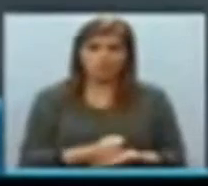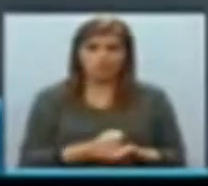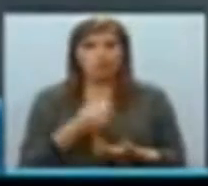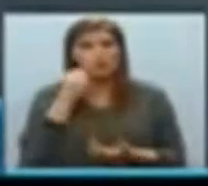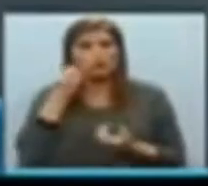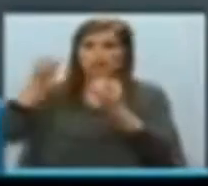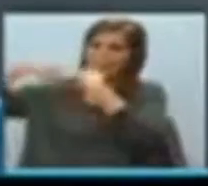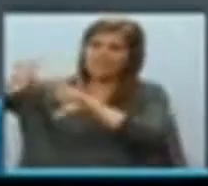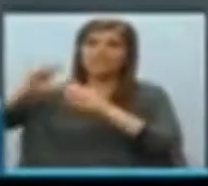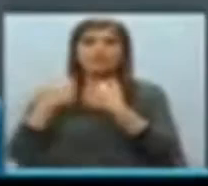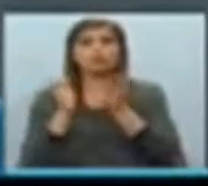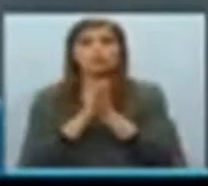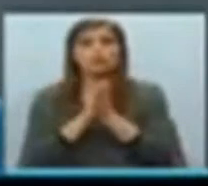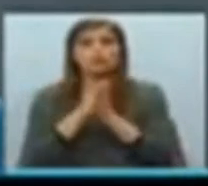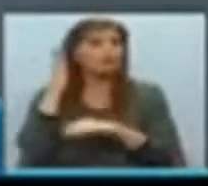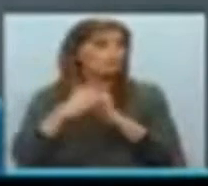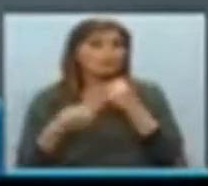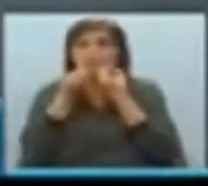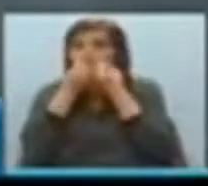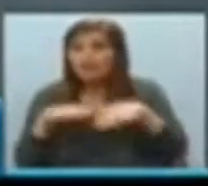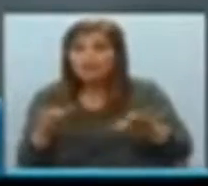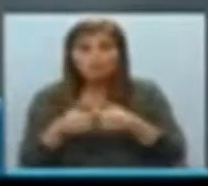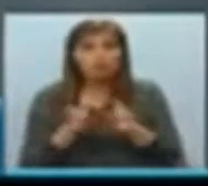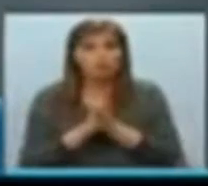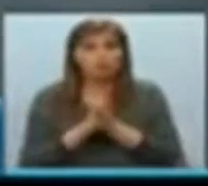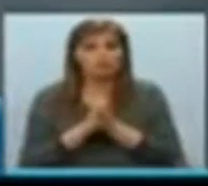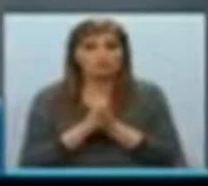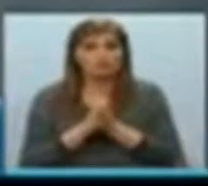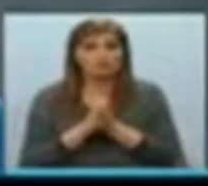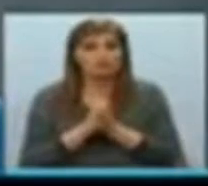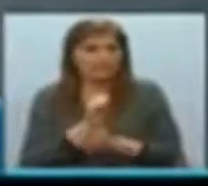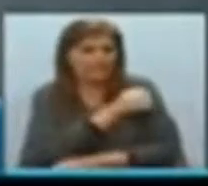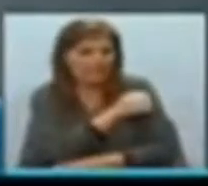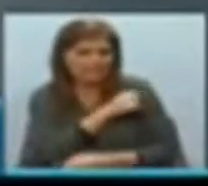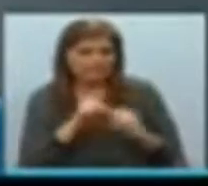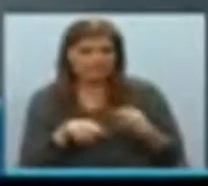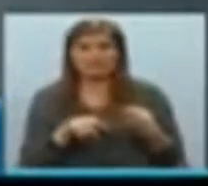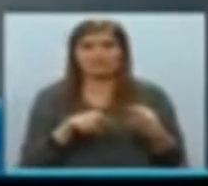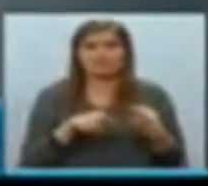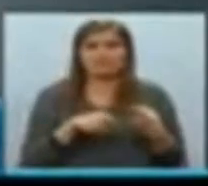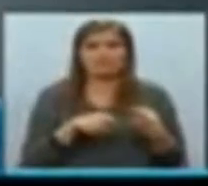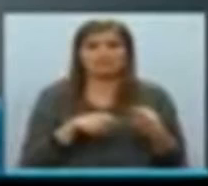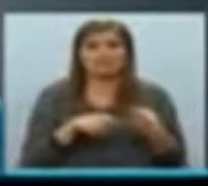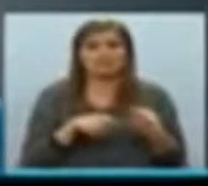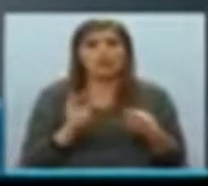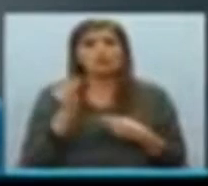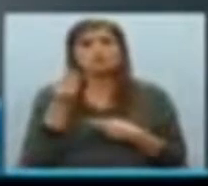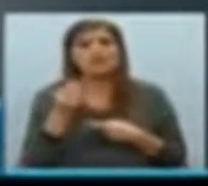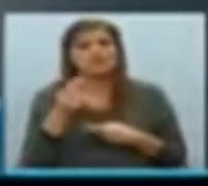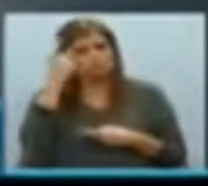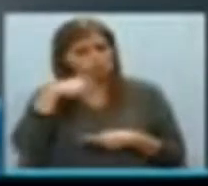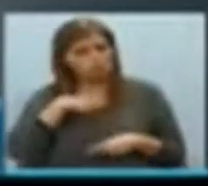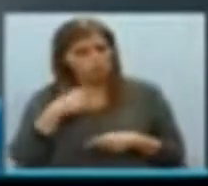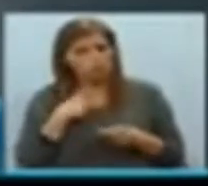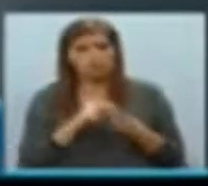tudo o que você tem de repente e sua casa enfim os objetos pessoais o seu